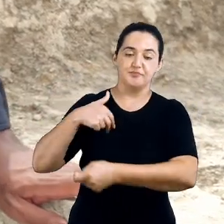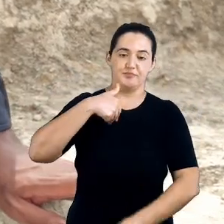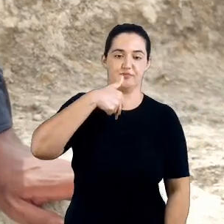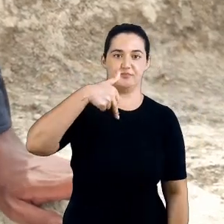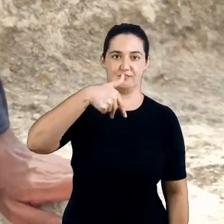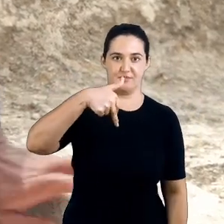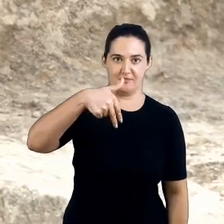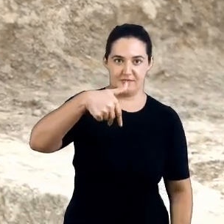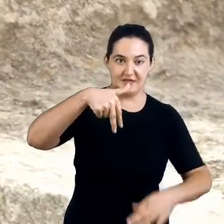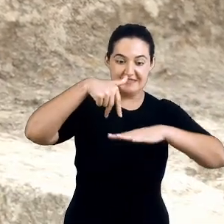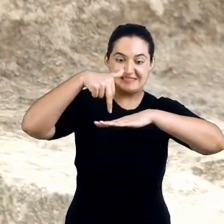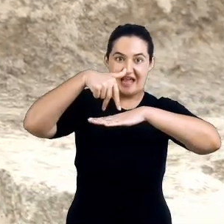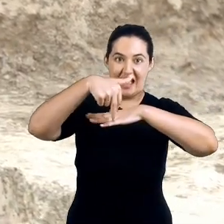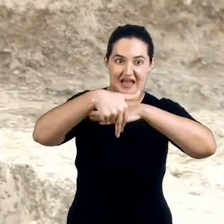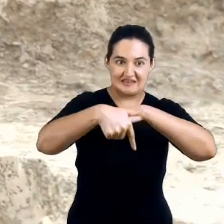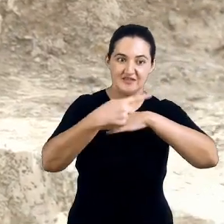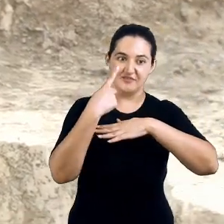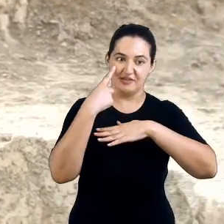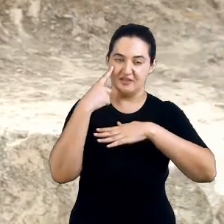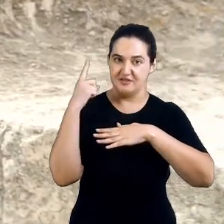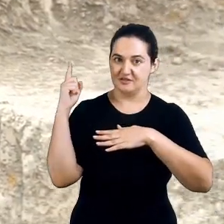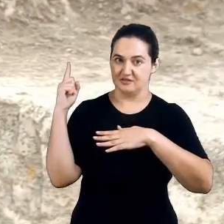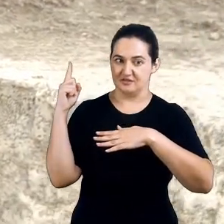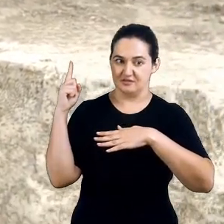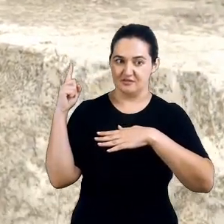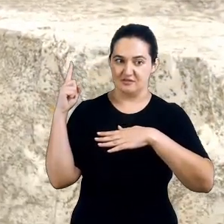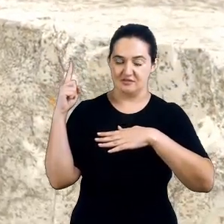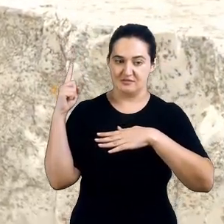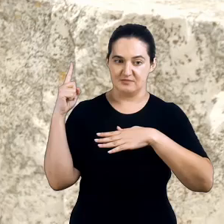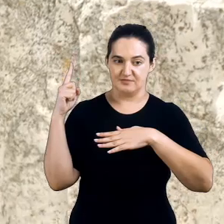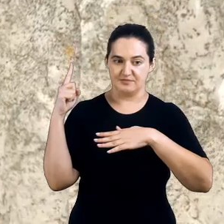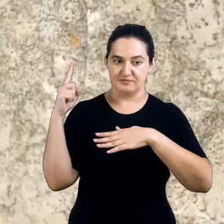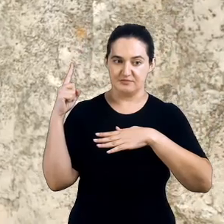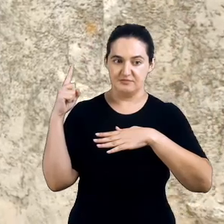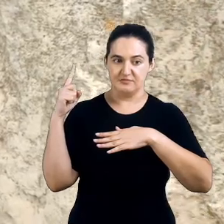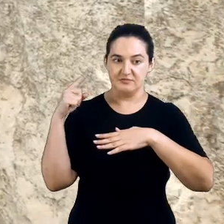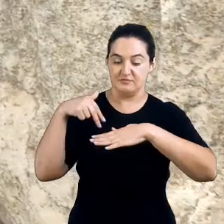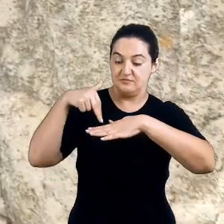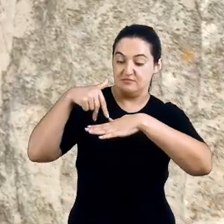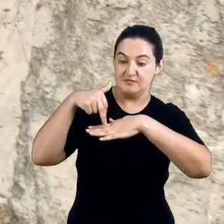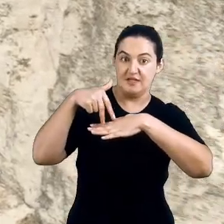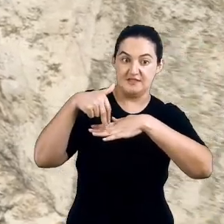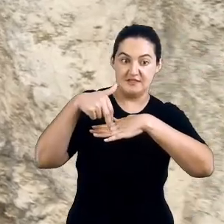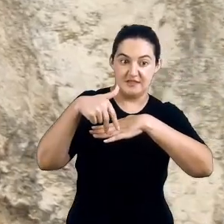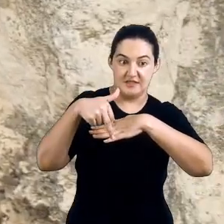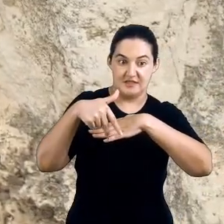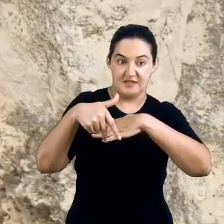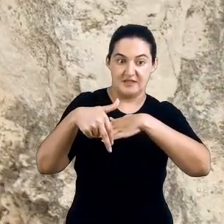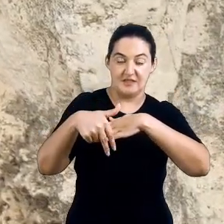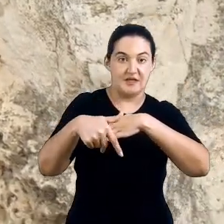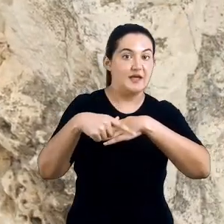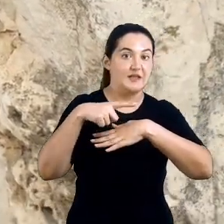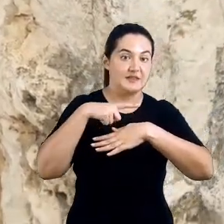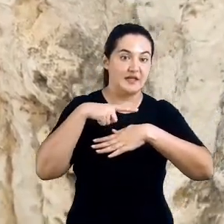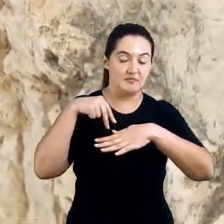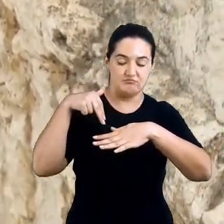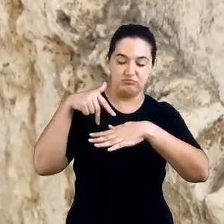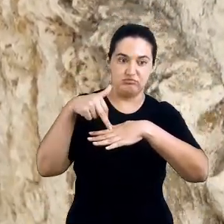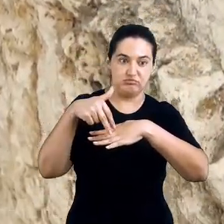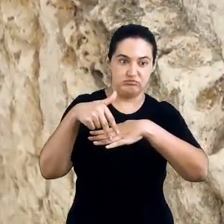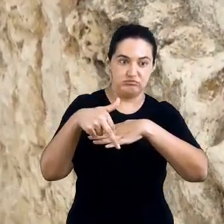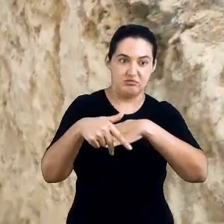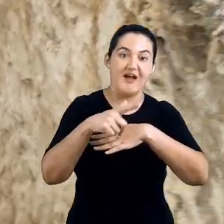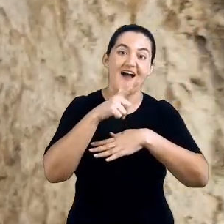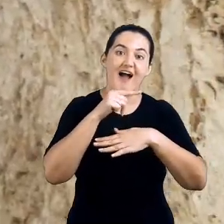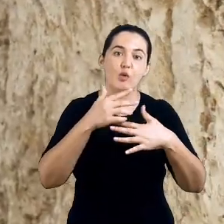Ele descia por essas escadas numa situação de impureza. E quando ele ia descendo, você vê o eco. Imagine